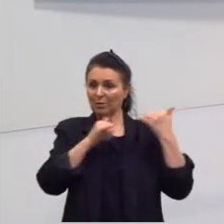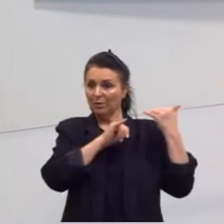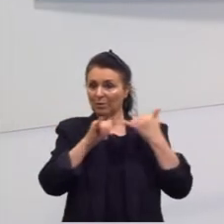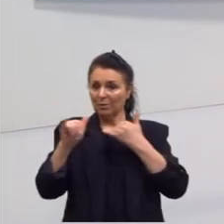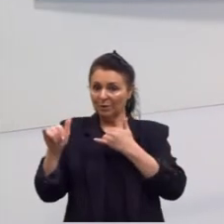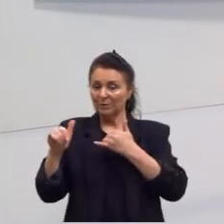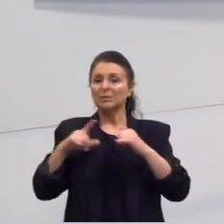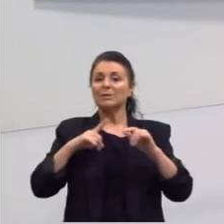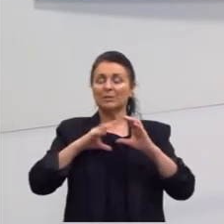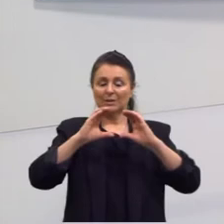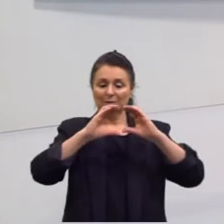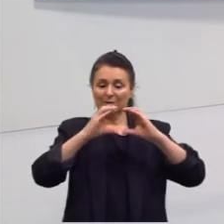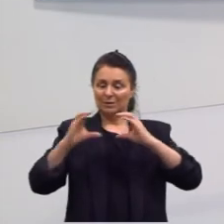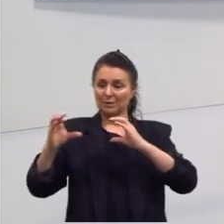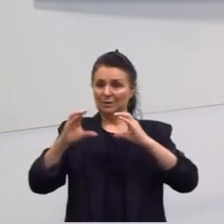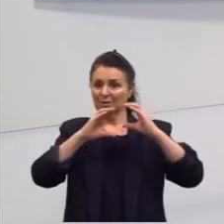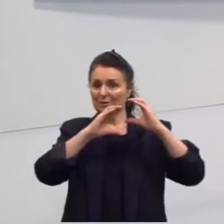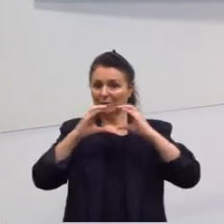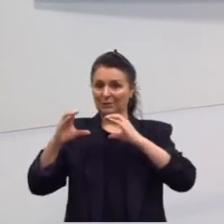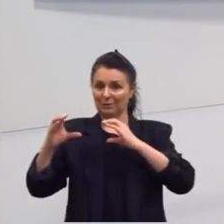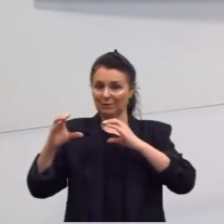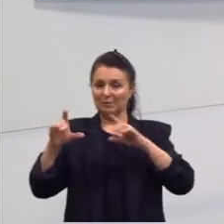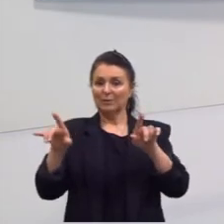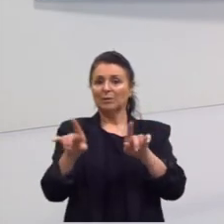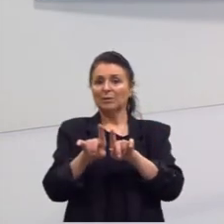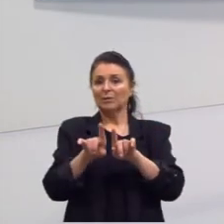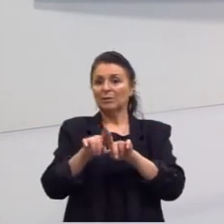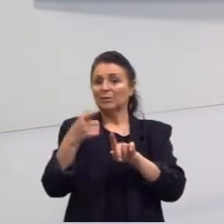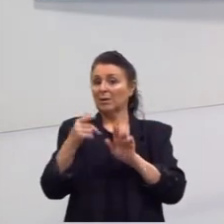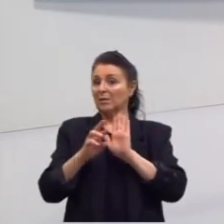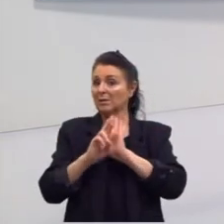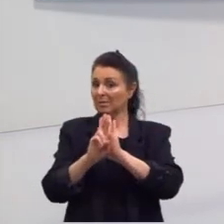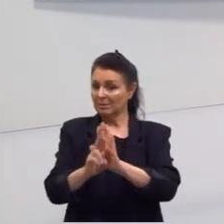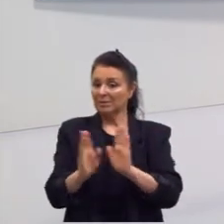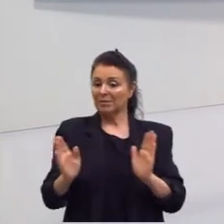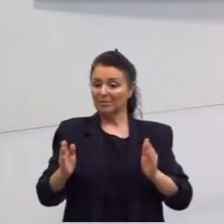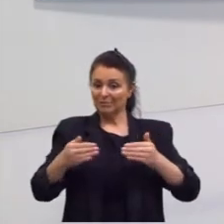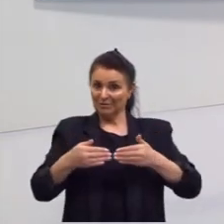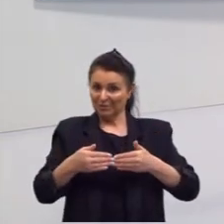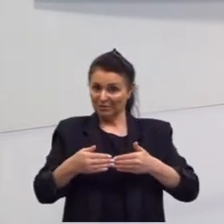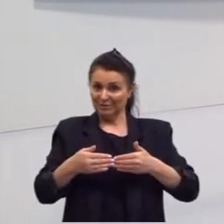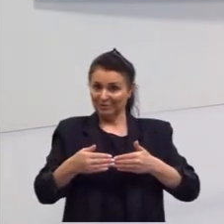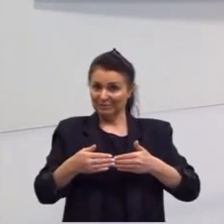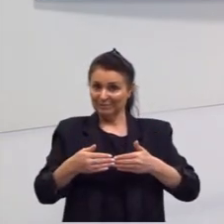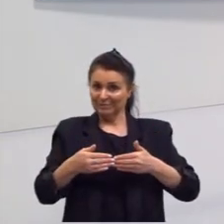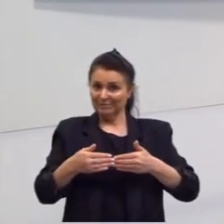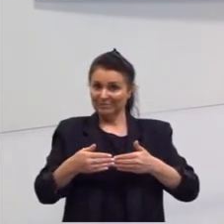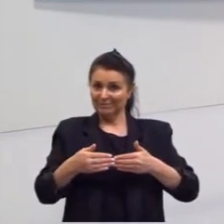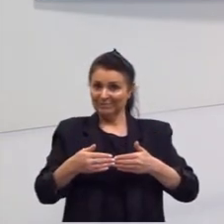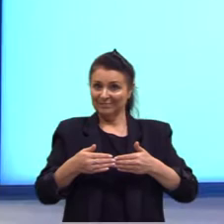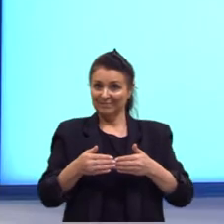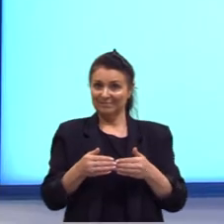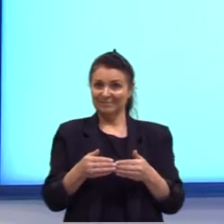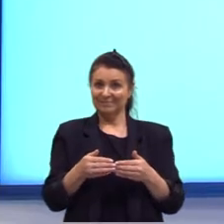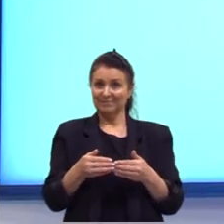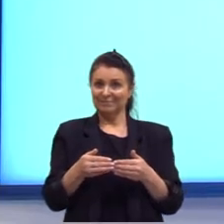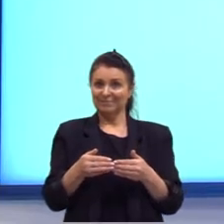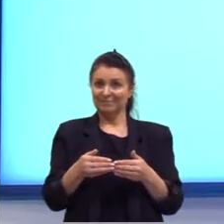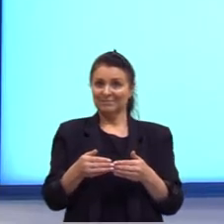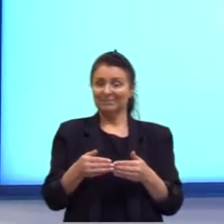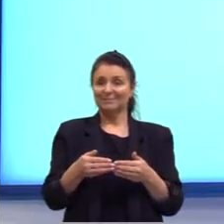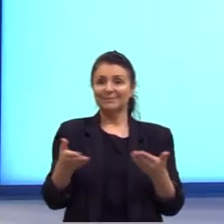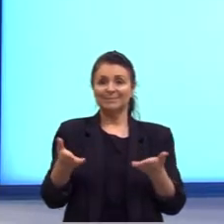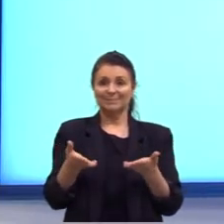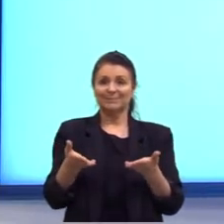também vai ser um circuito tá Apesar dele não ter essa representação fechadinha que bonitinha Ah tá